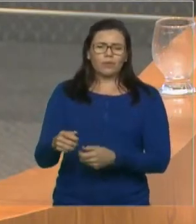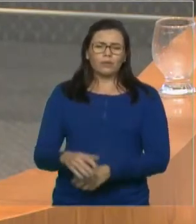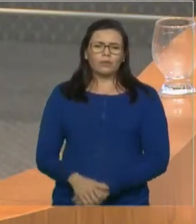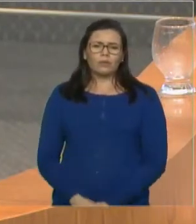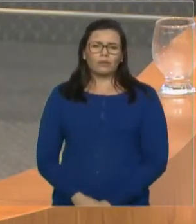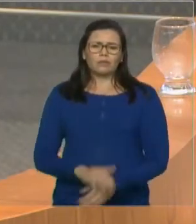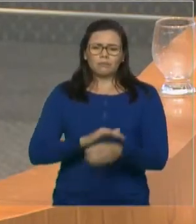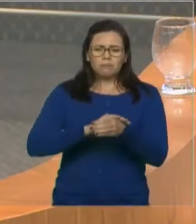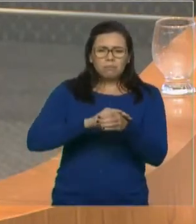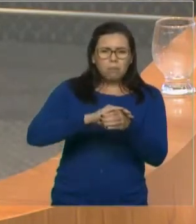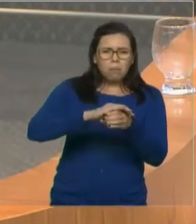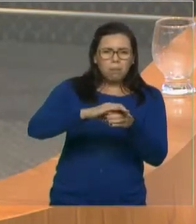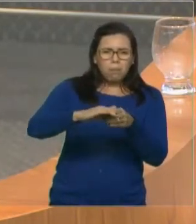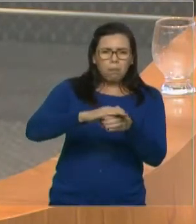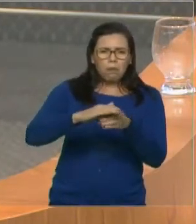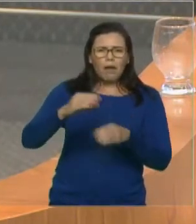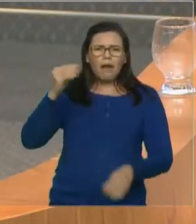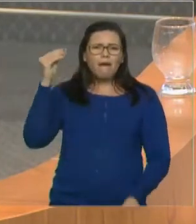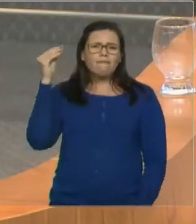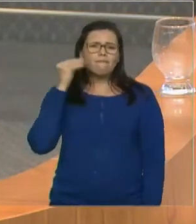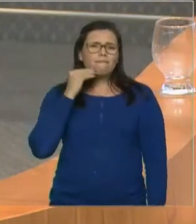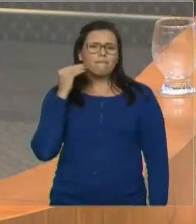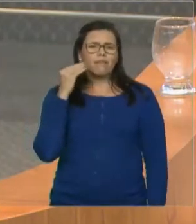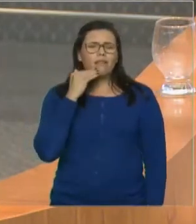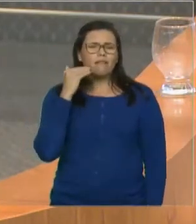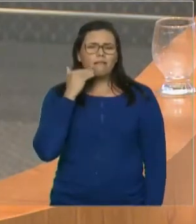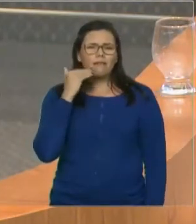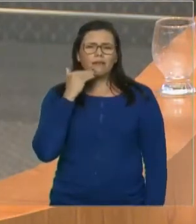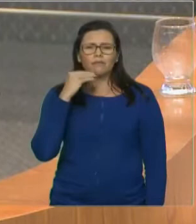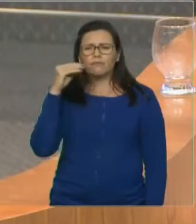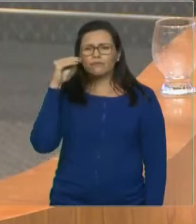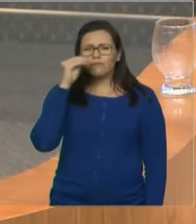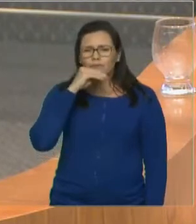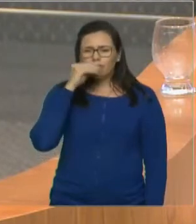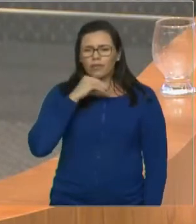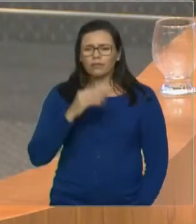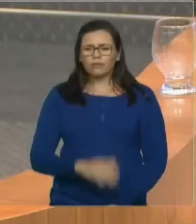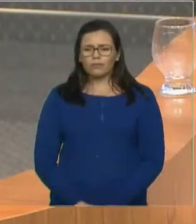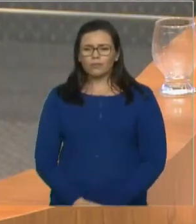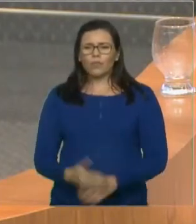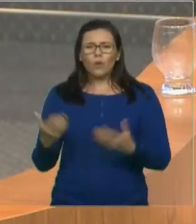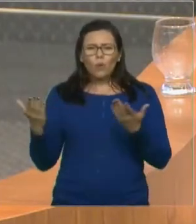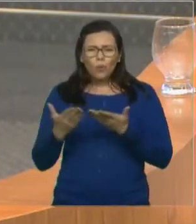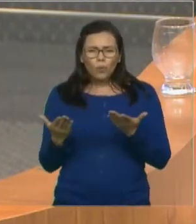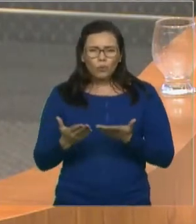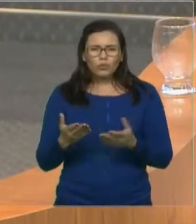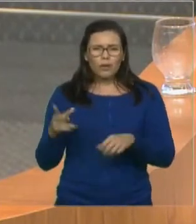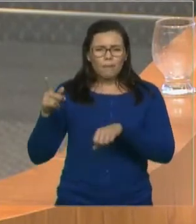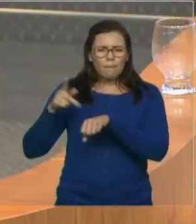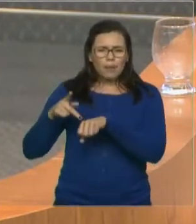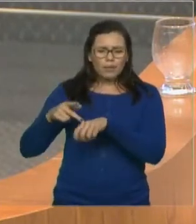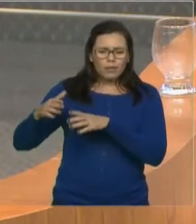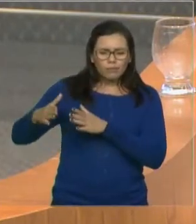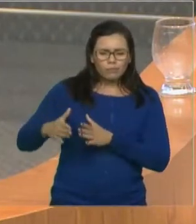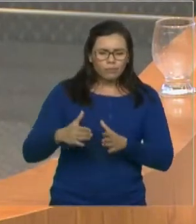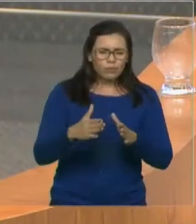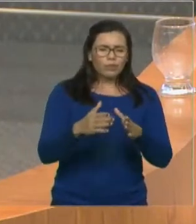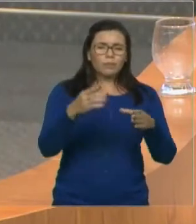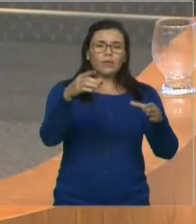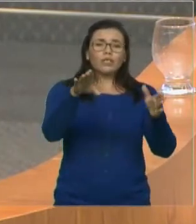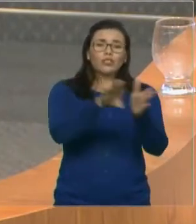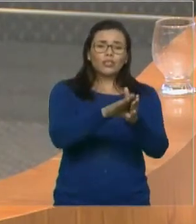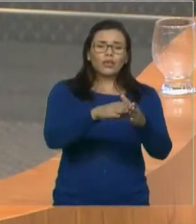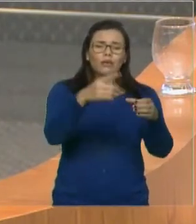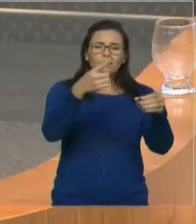Hoje, daqui para Pedreiras, Trizilela do Vale, são 6 horas de viagem. Uma estrada que você percorria